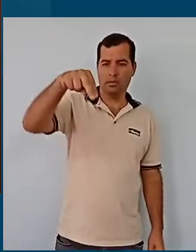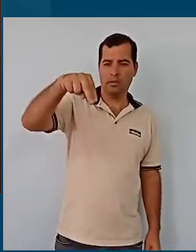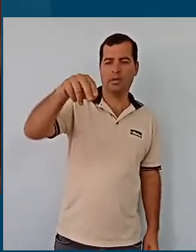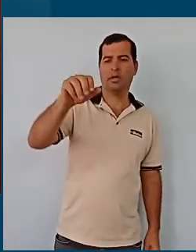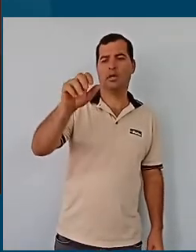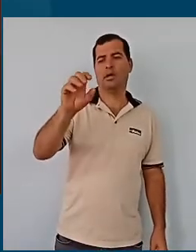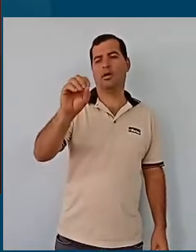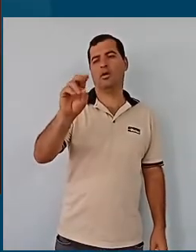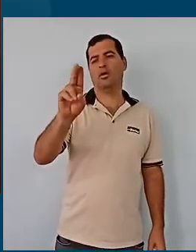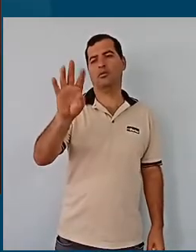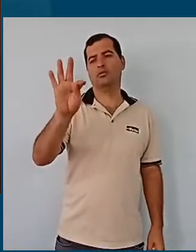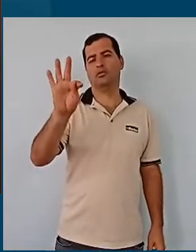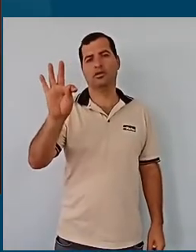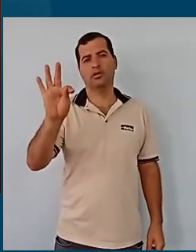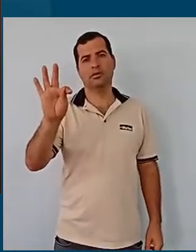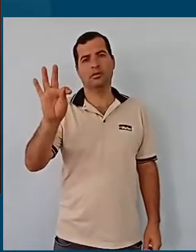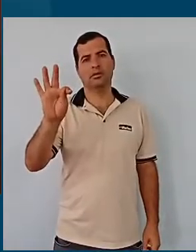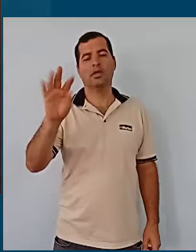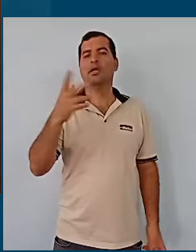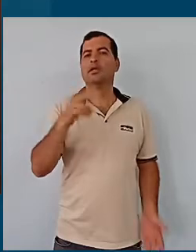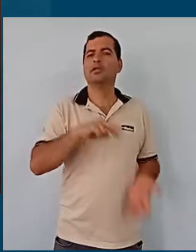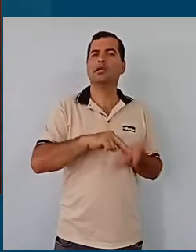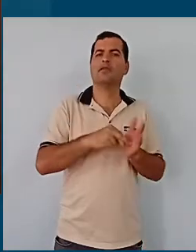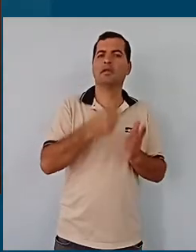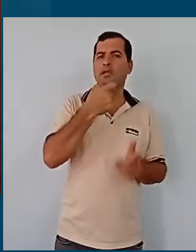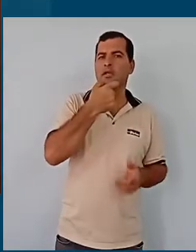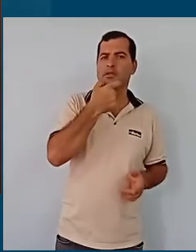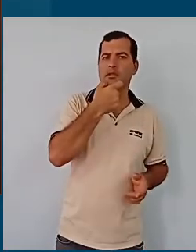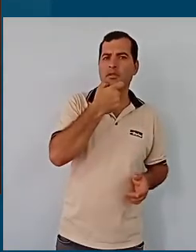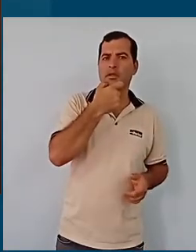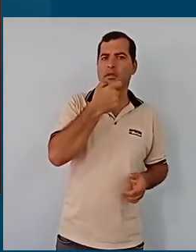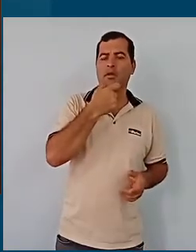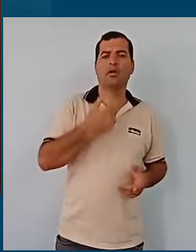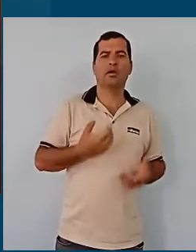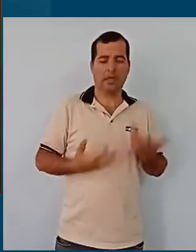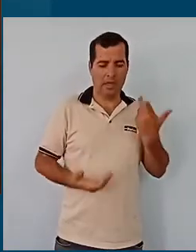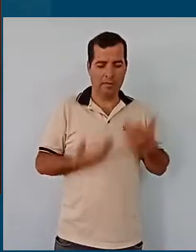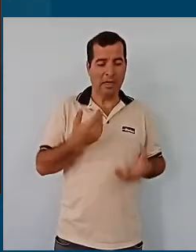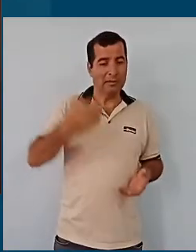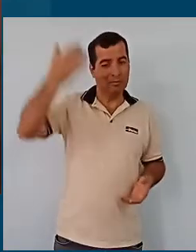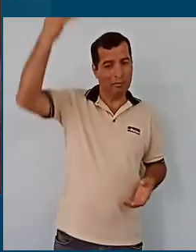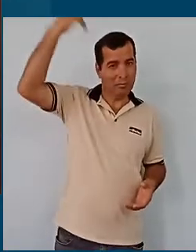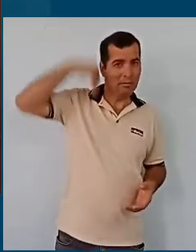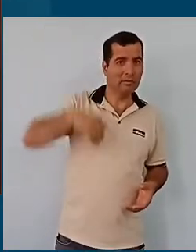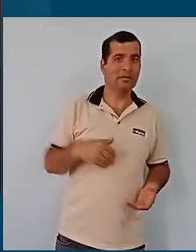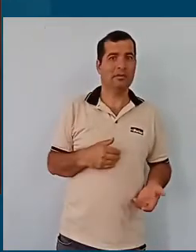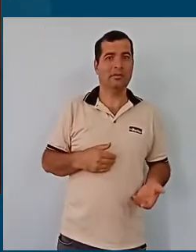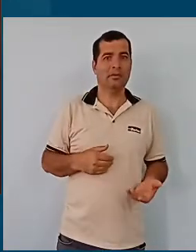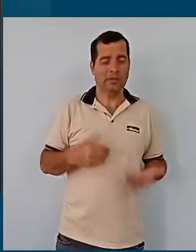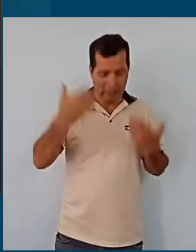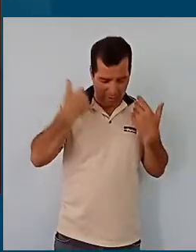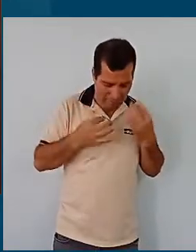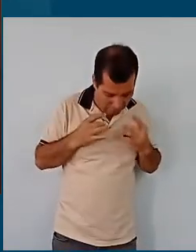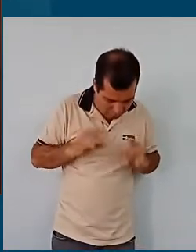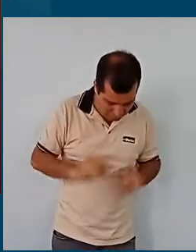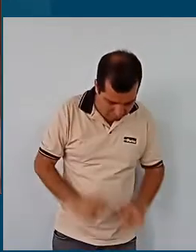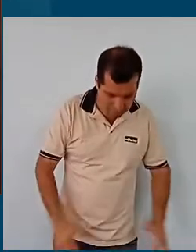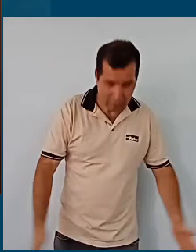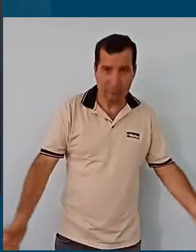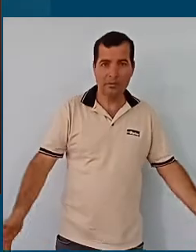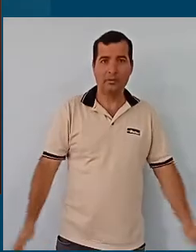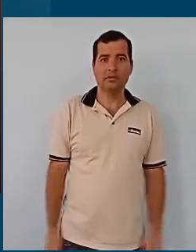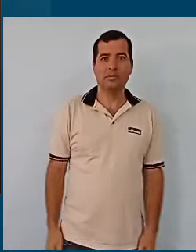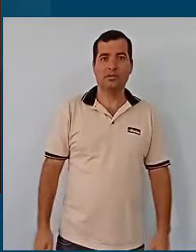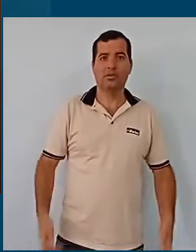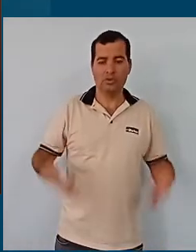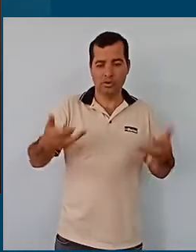nome em inglês? É queimado, e tradução literal de burnout é queimado até o último pavio, não sobra